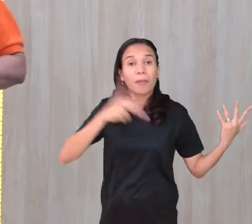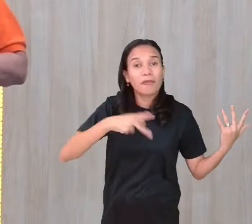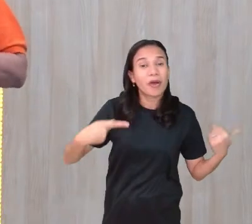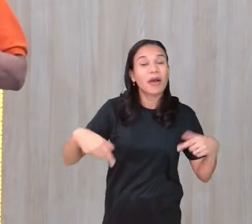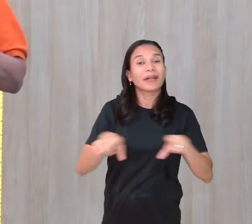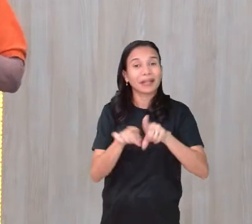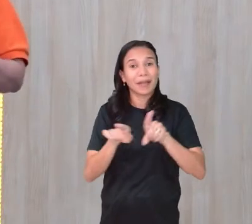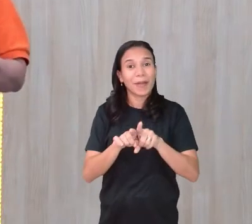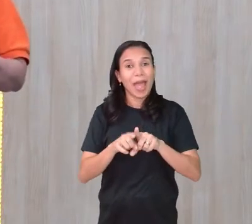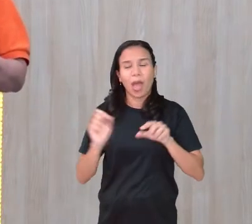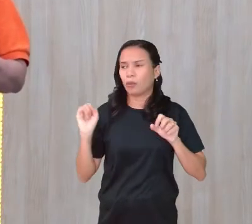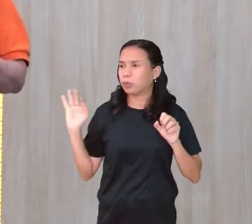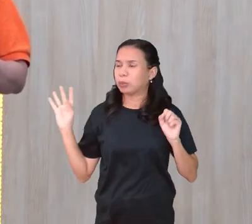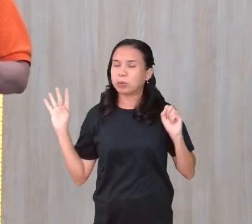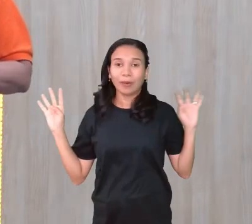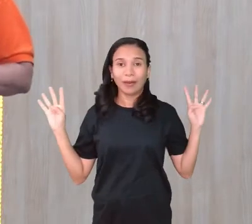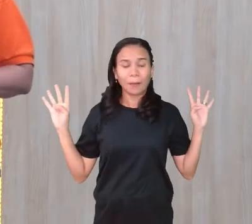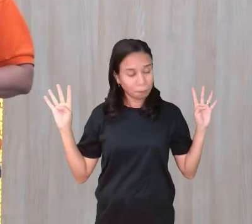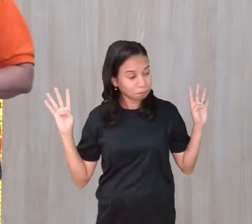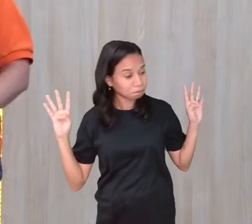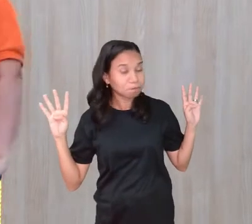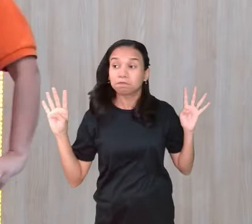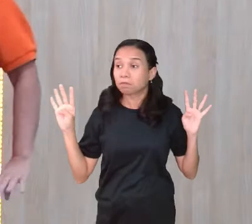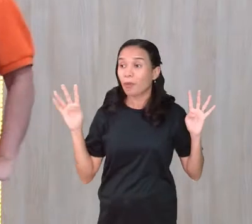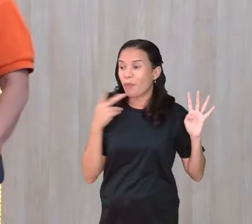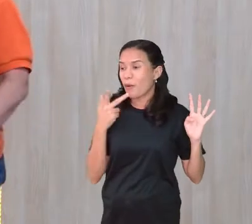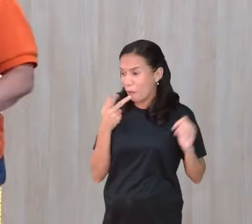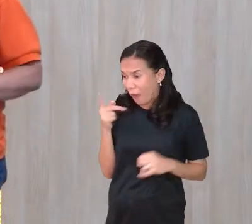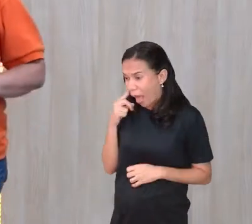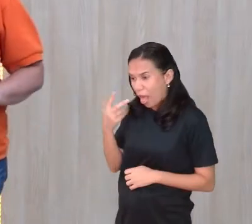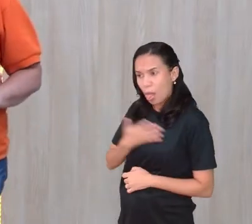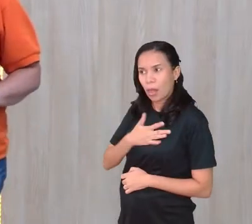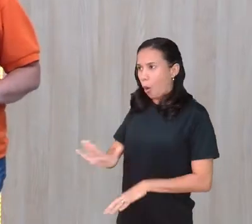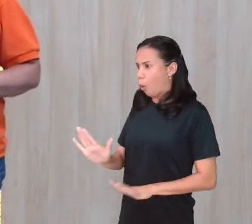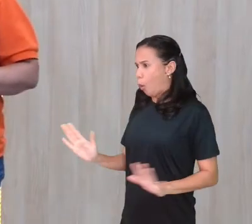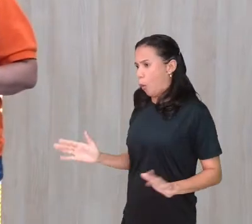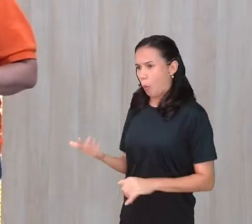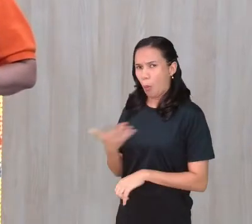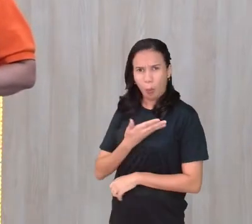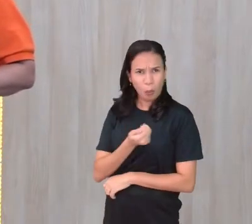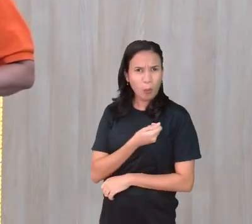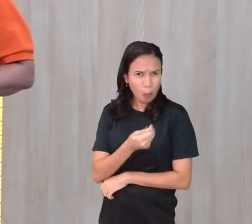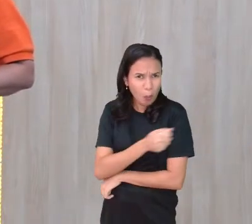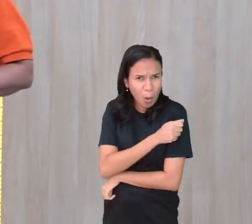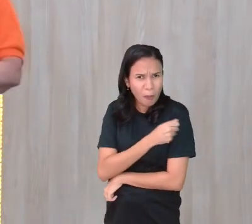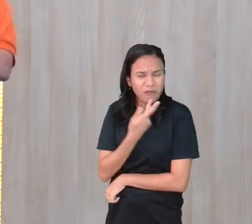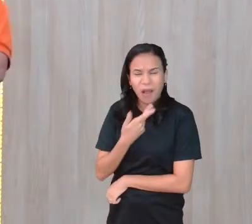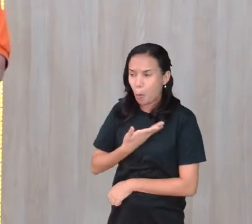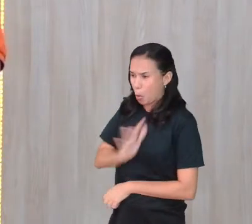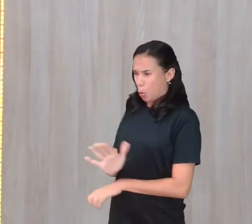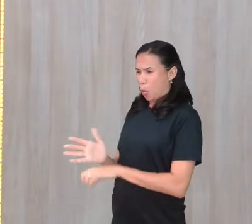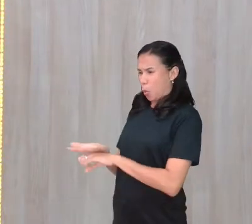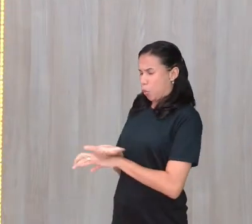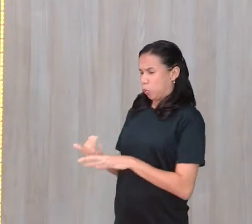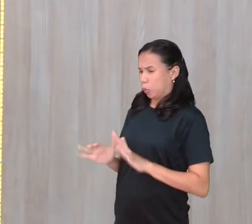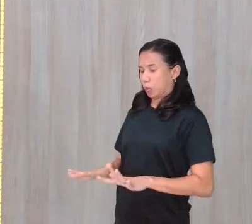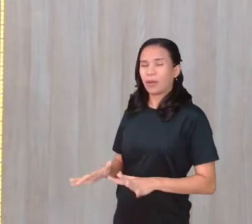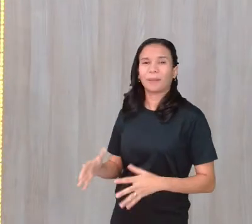Isabel? Tem aquele, quando o aluno diz, não, eu não gosto dessa disciplina, dá uma tristeza,